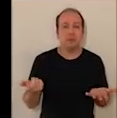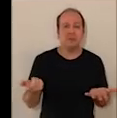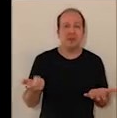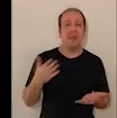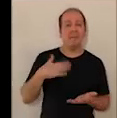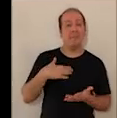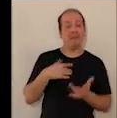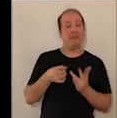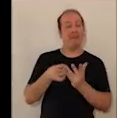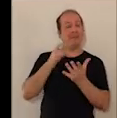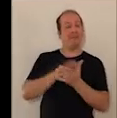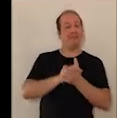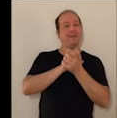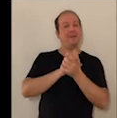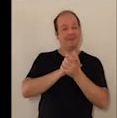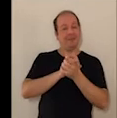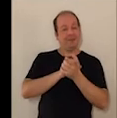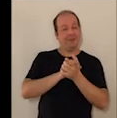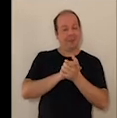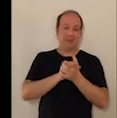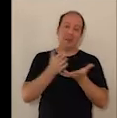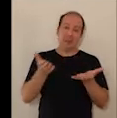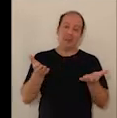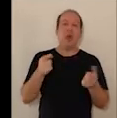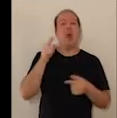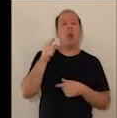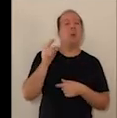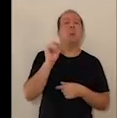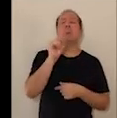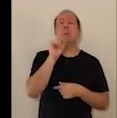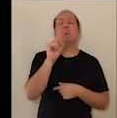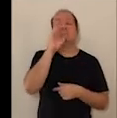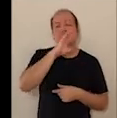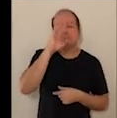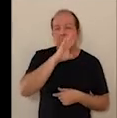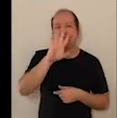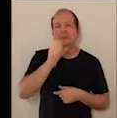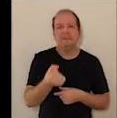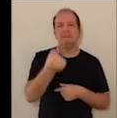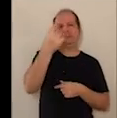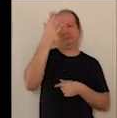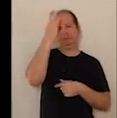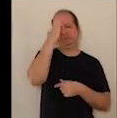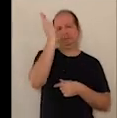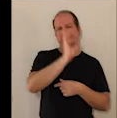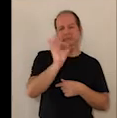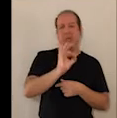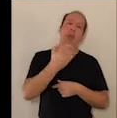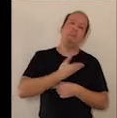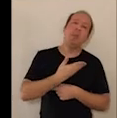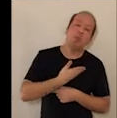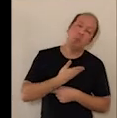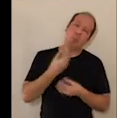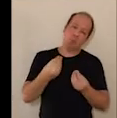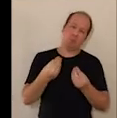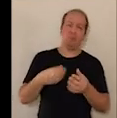minha mulher. O que aquele intrometido pode fazer por um estranho, bem posso fazer por um amigo.